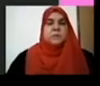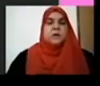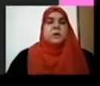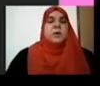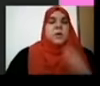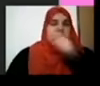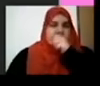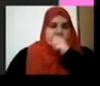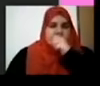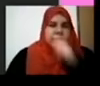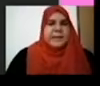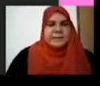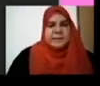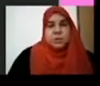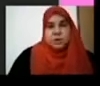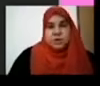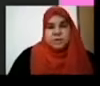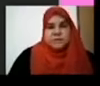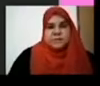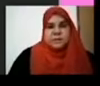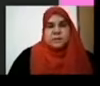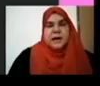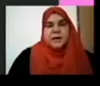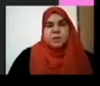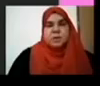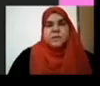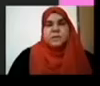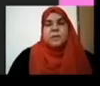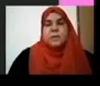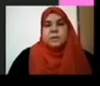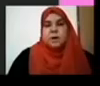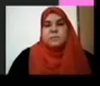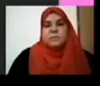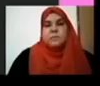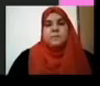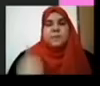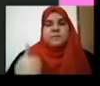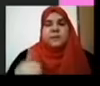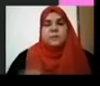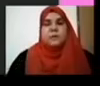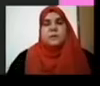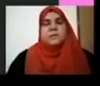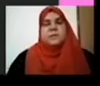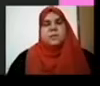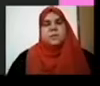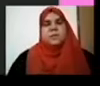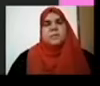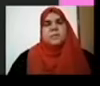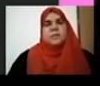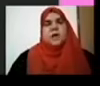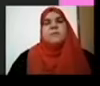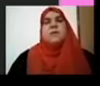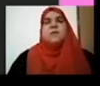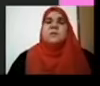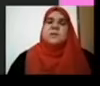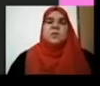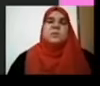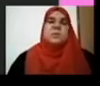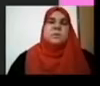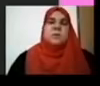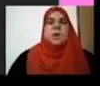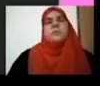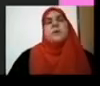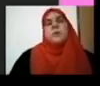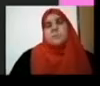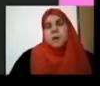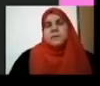quadrado é 5x. Raiz de 81 é 9. Perfeito. 5x mais 9, 5x